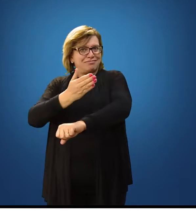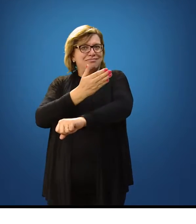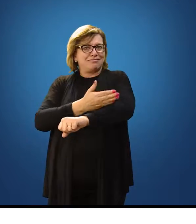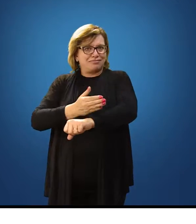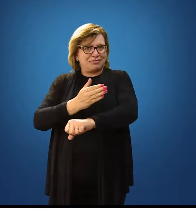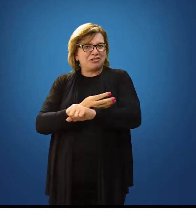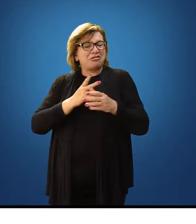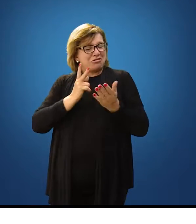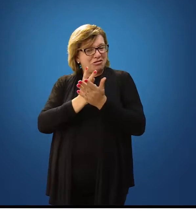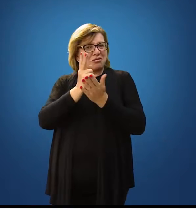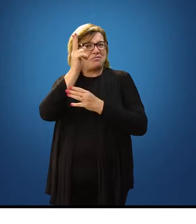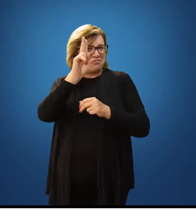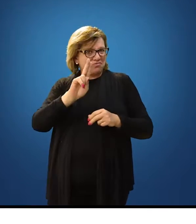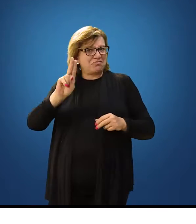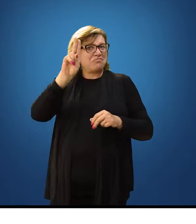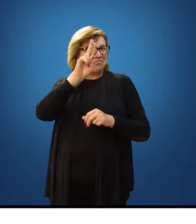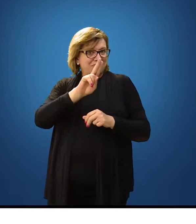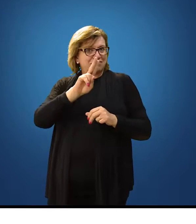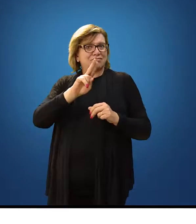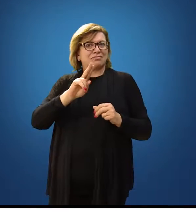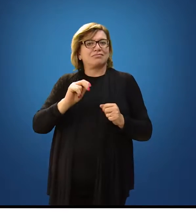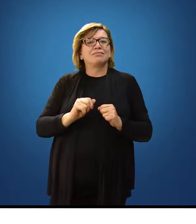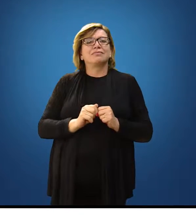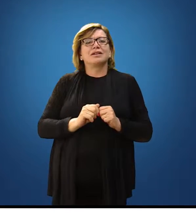e normalmente o são,